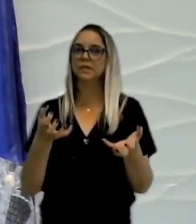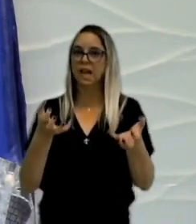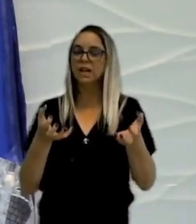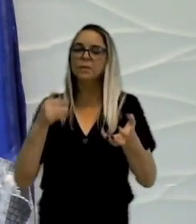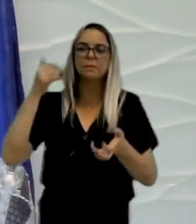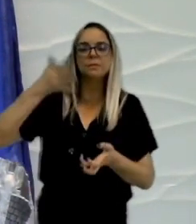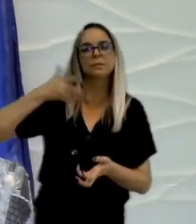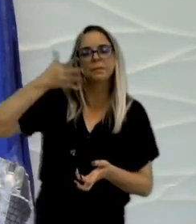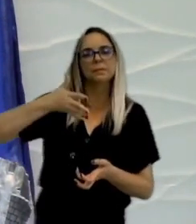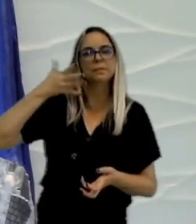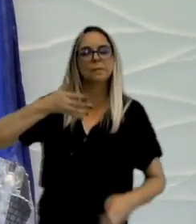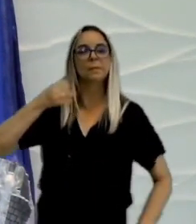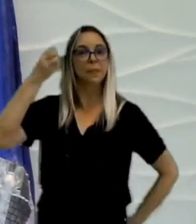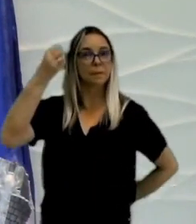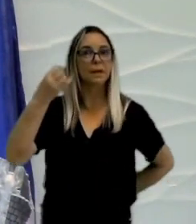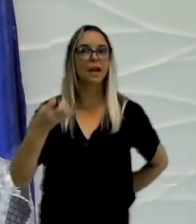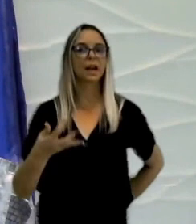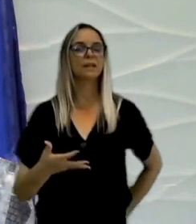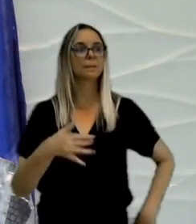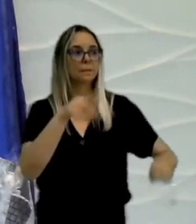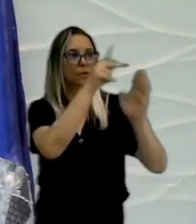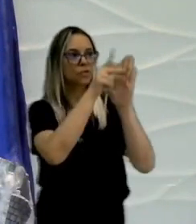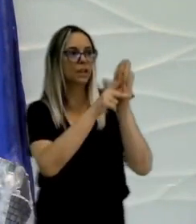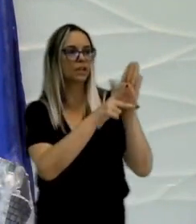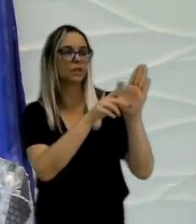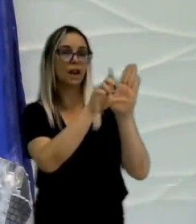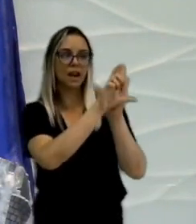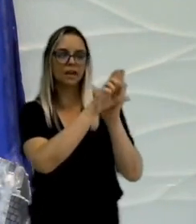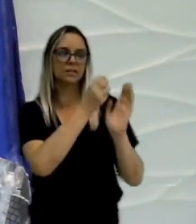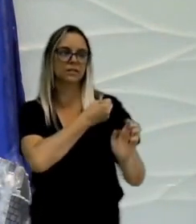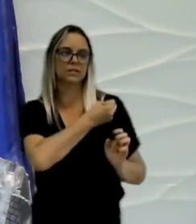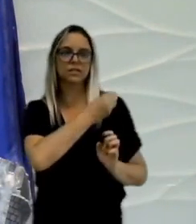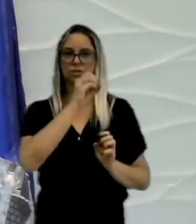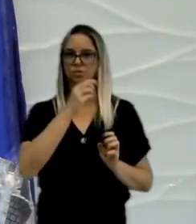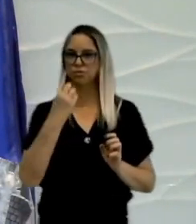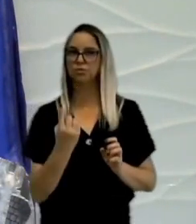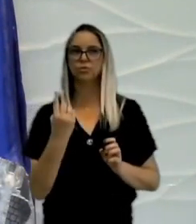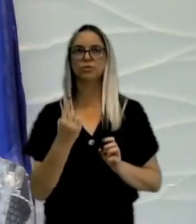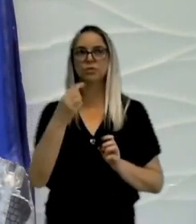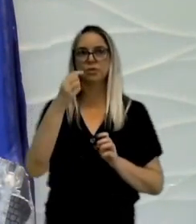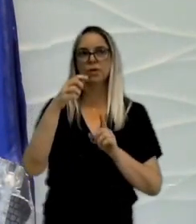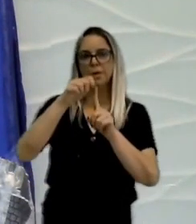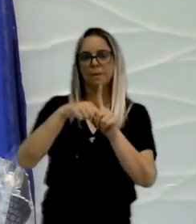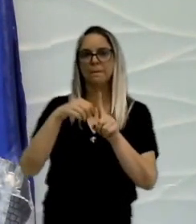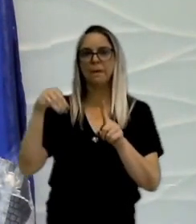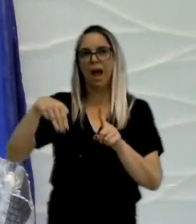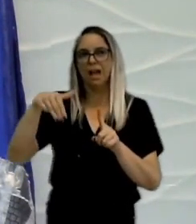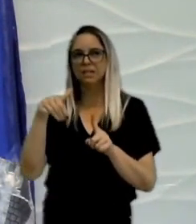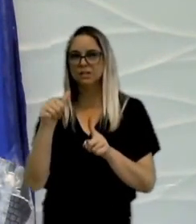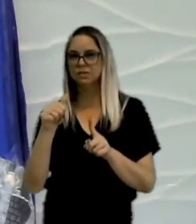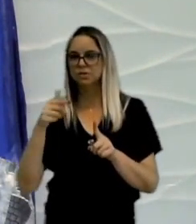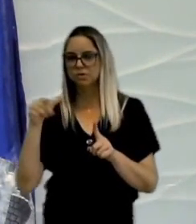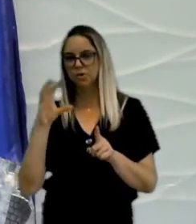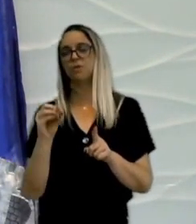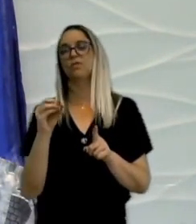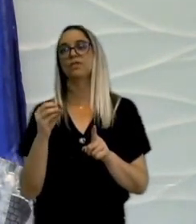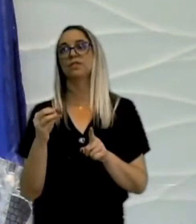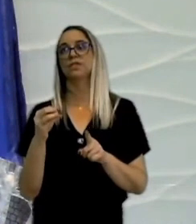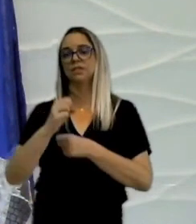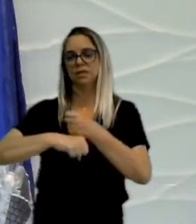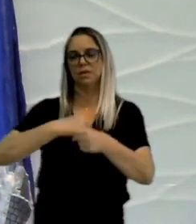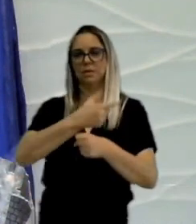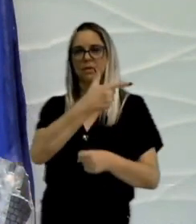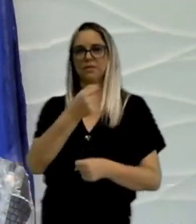tribuna para falar sobre o projeto de lei número 1 de março de 2024, que dispõe sobre o reajuste